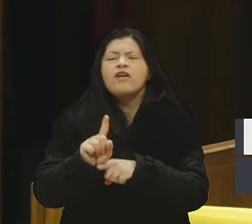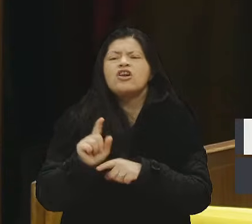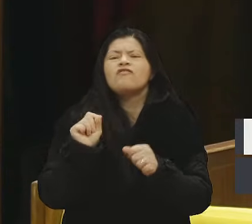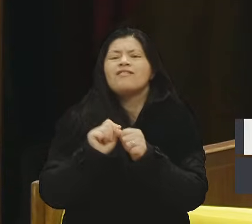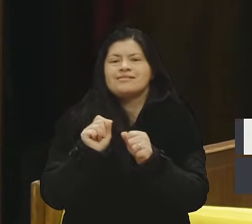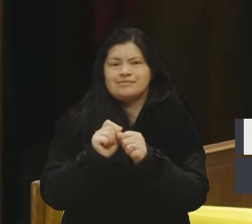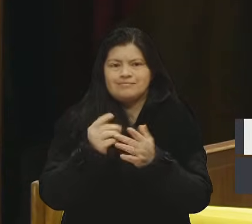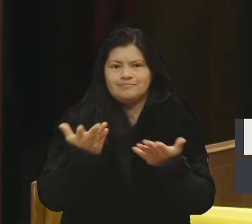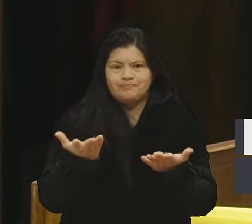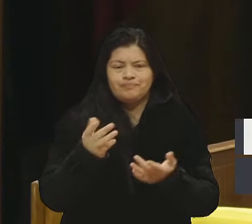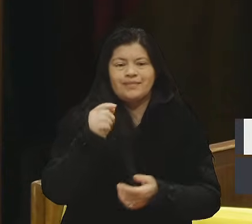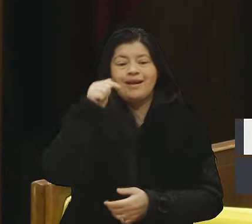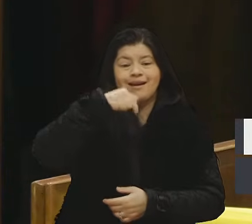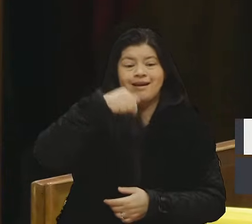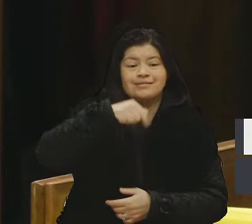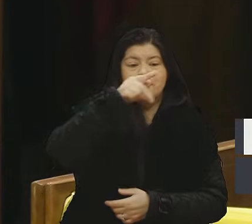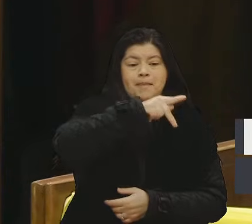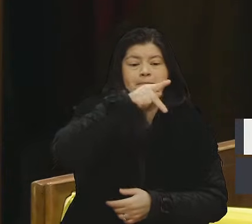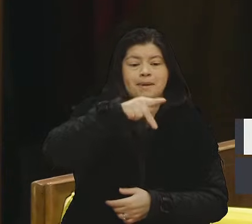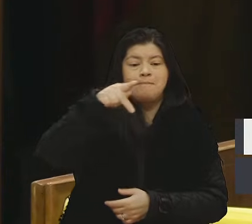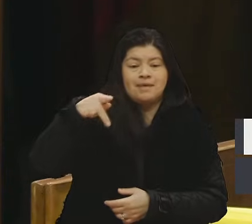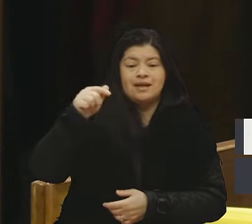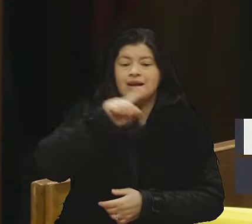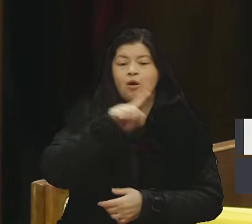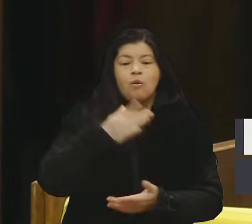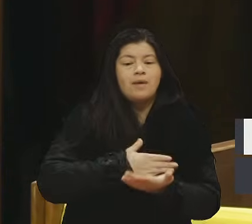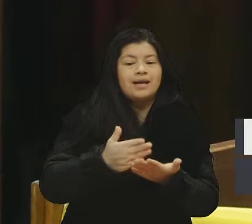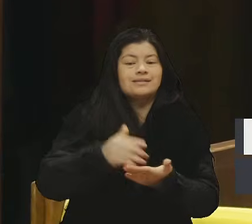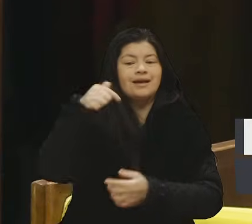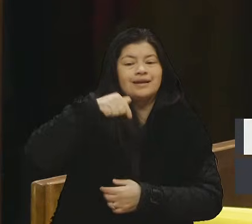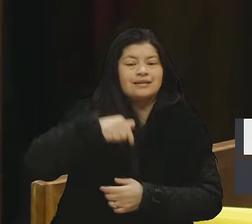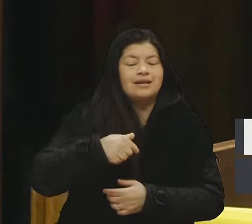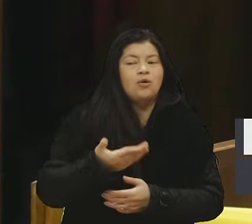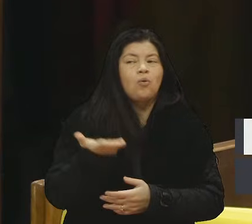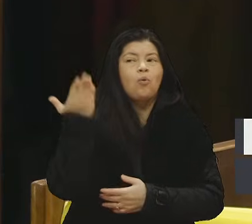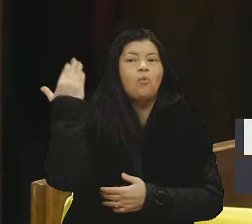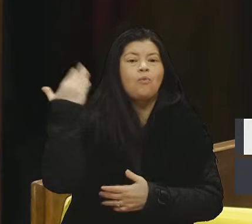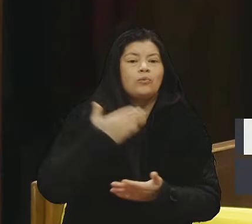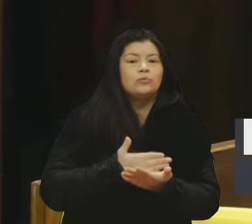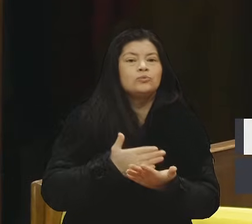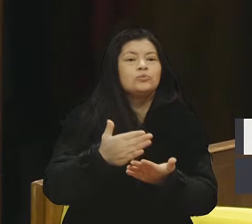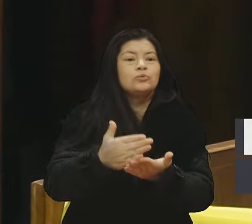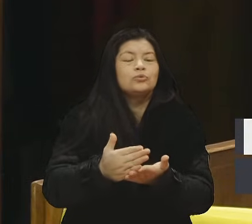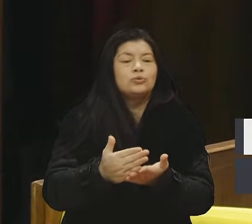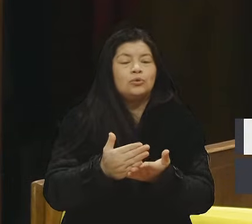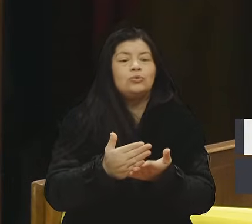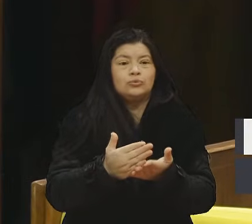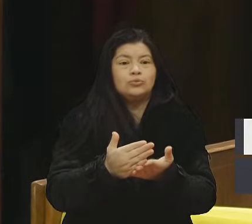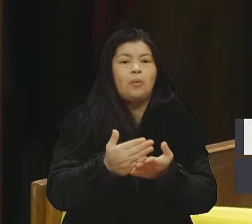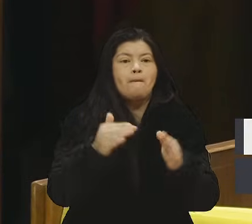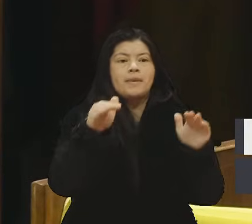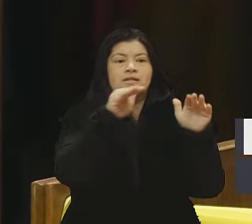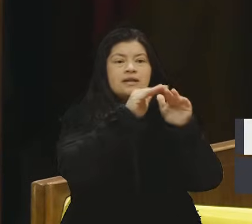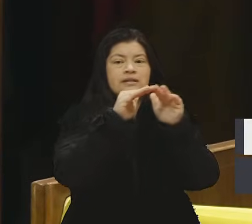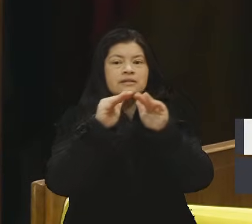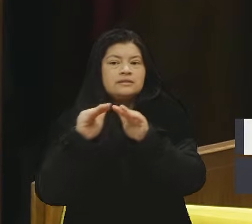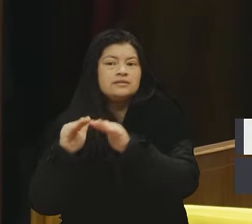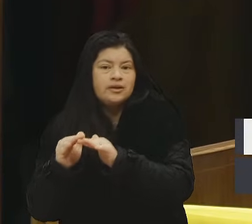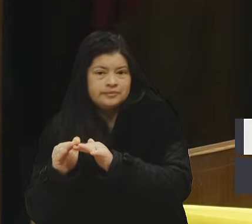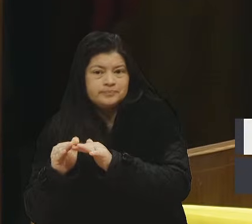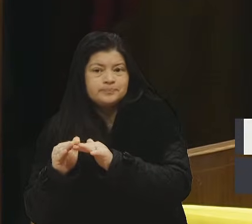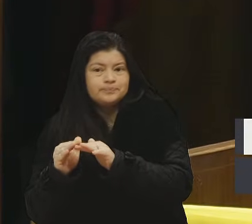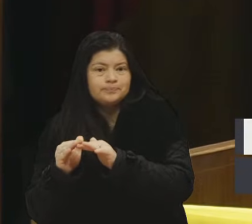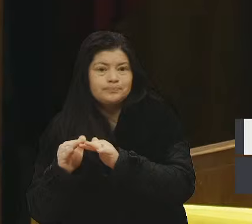Essa PPP, ela não começa aqui. Ela começa com a São Paulo Parcerias, que foi uma sociedade de economia